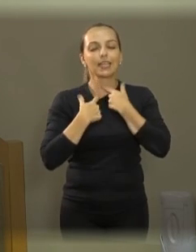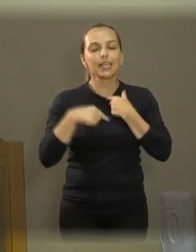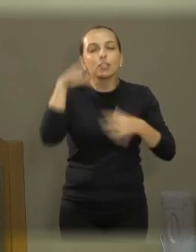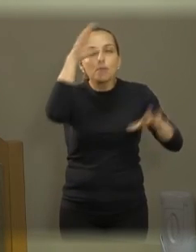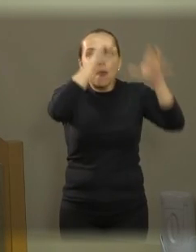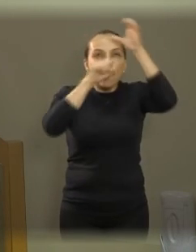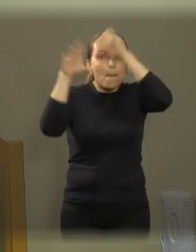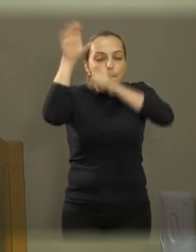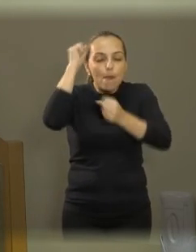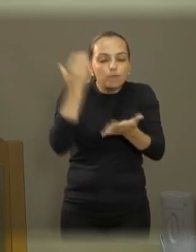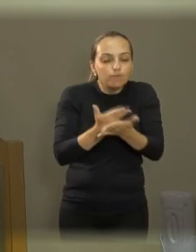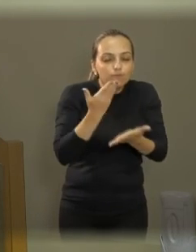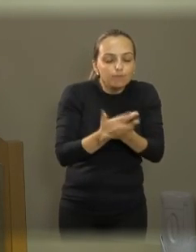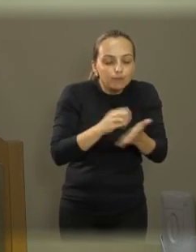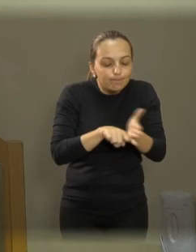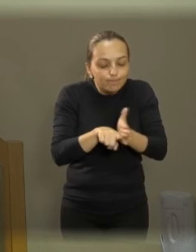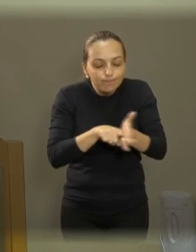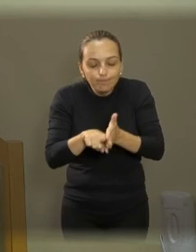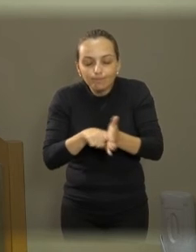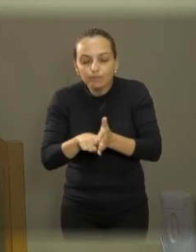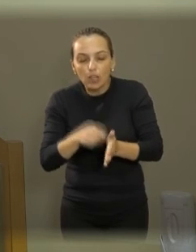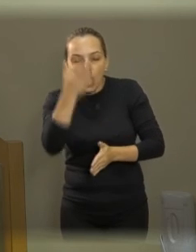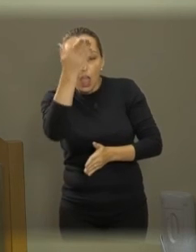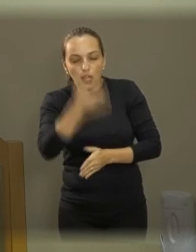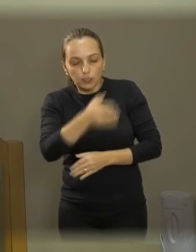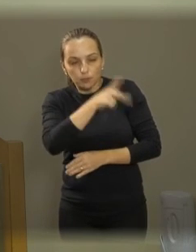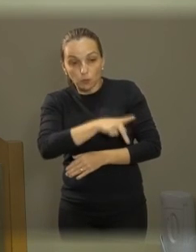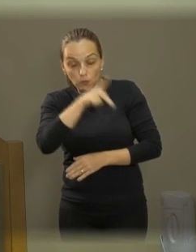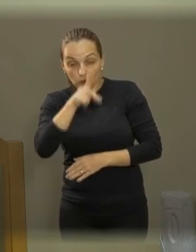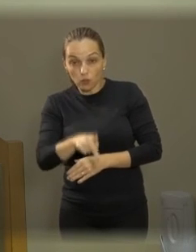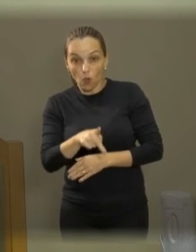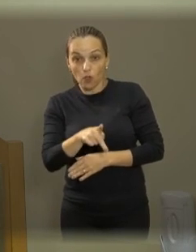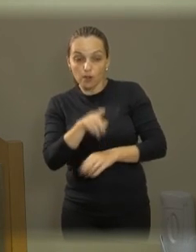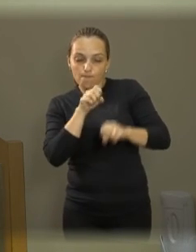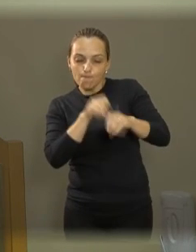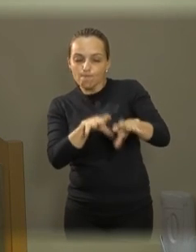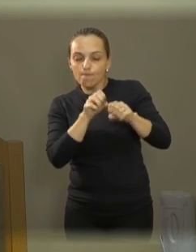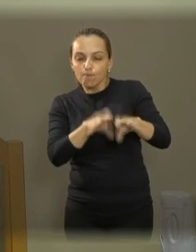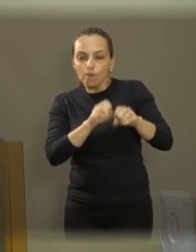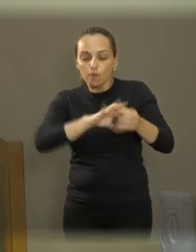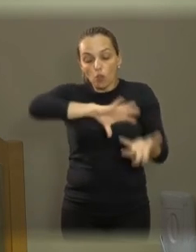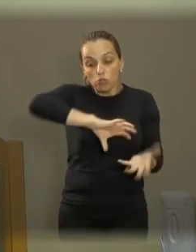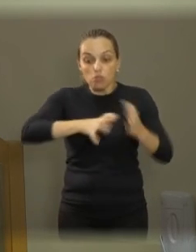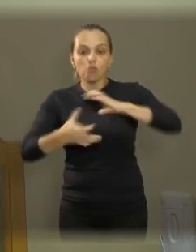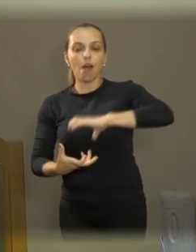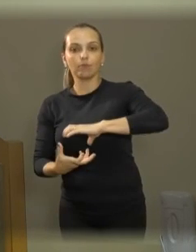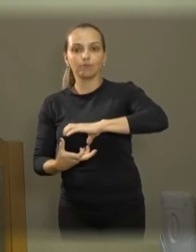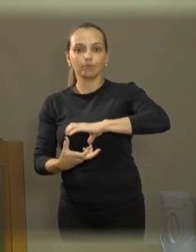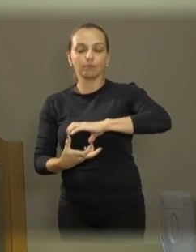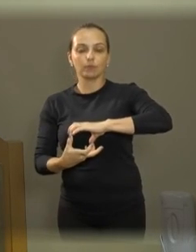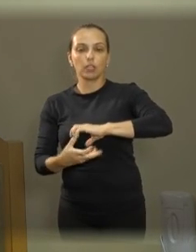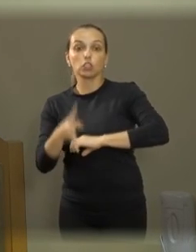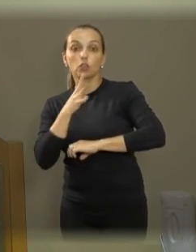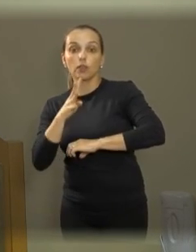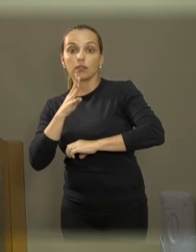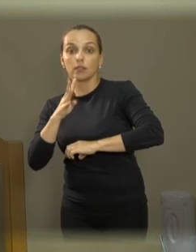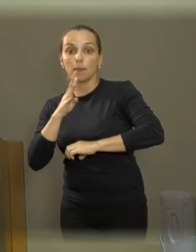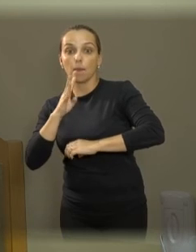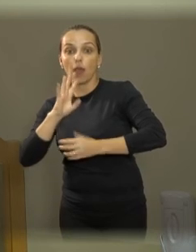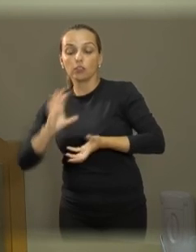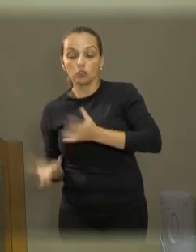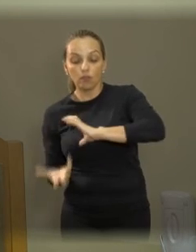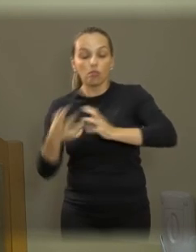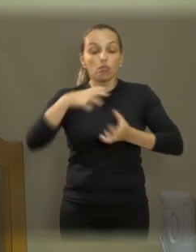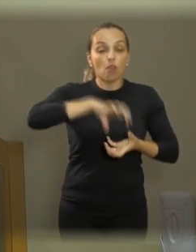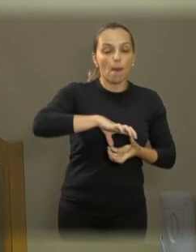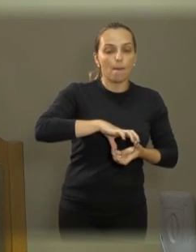de estudar mais. Esse professor, ao ministrarem uma aula, transformam conhecimento em sabedoria. E